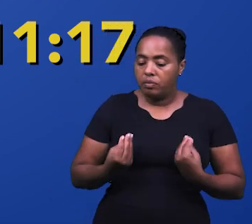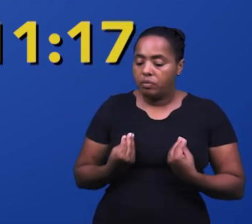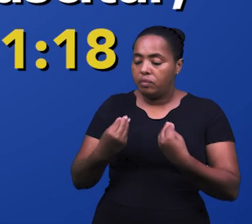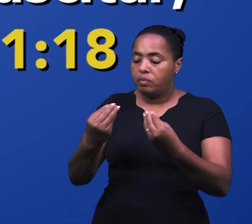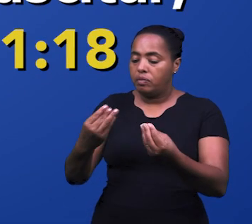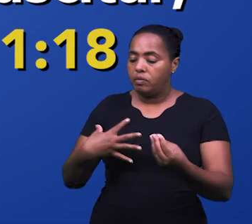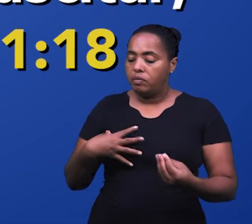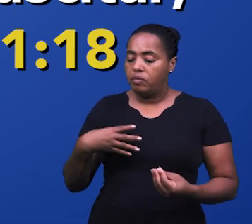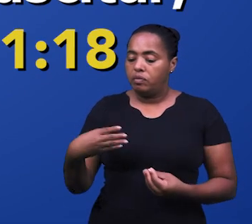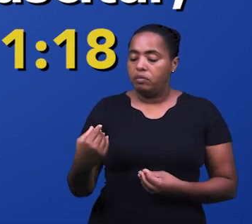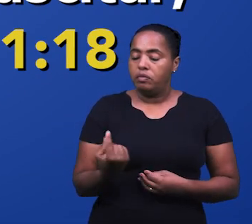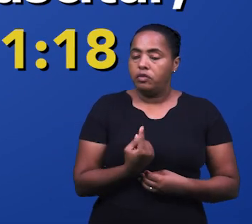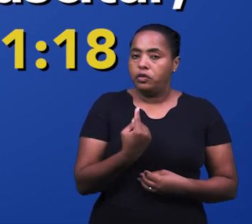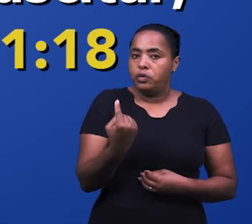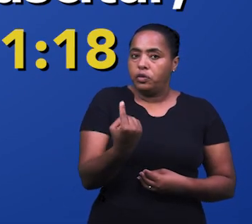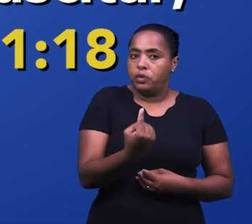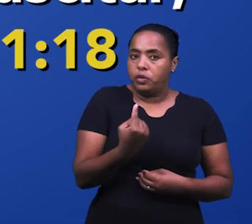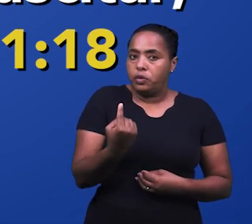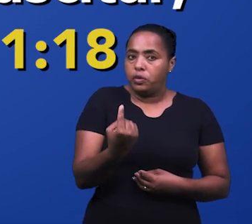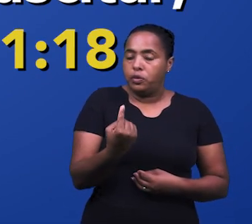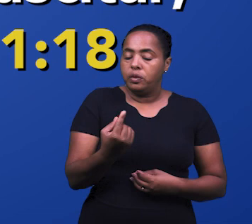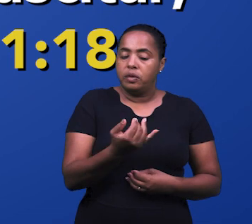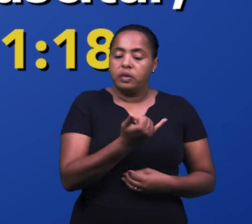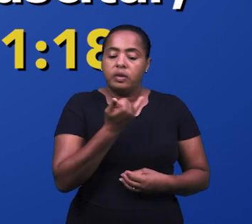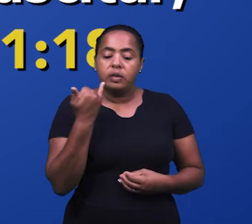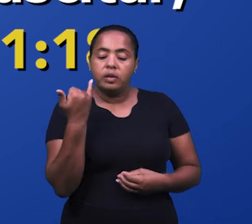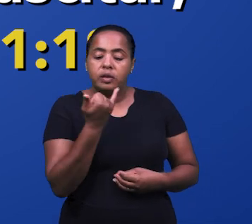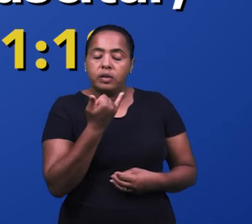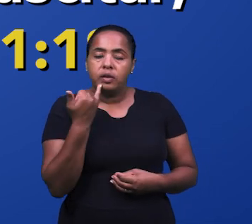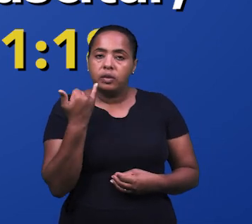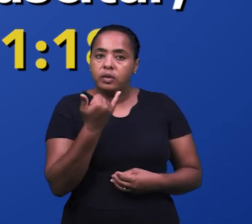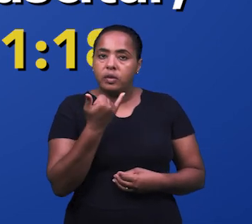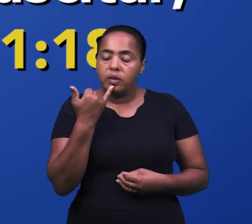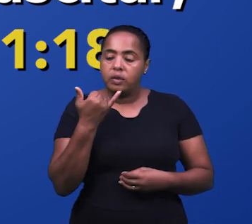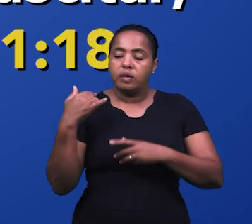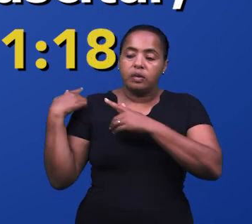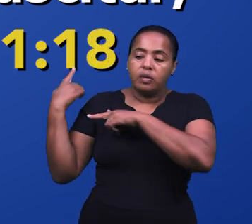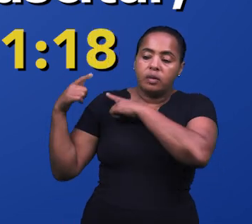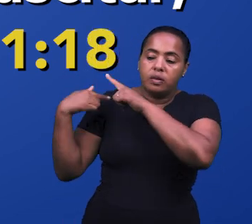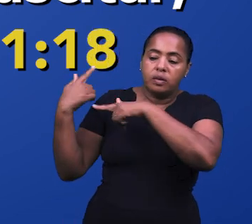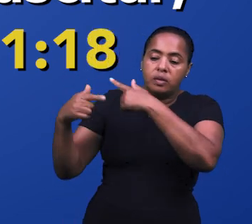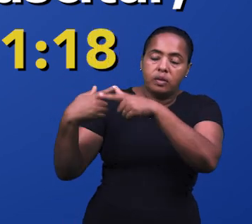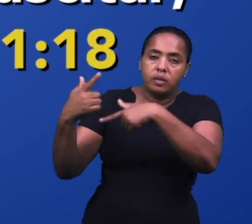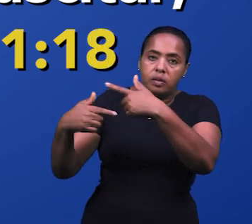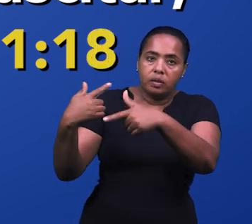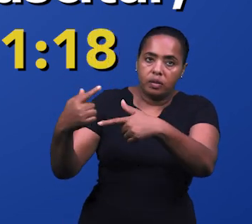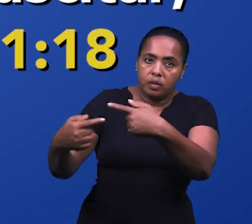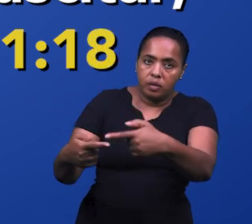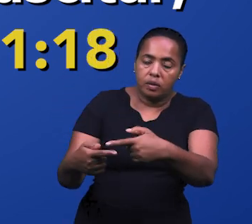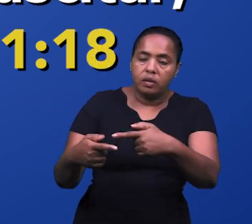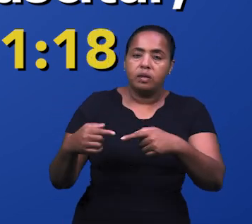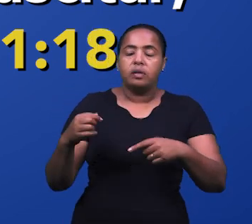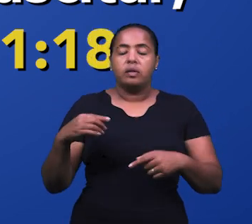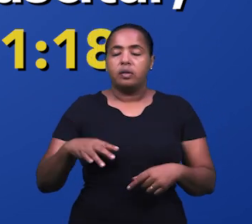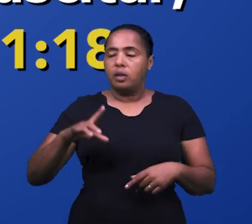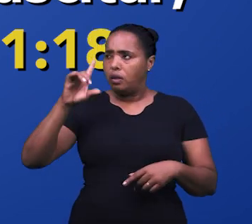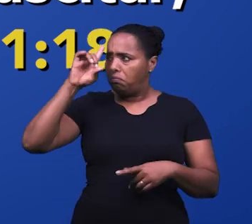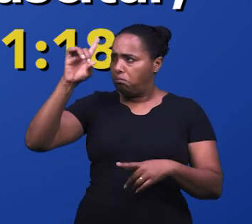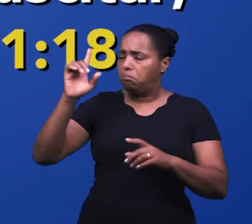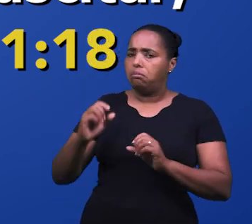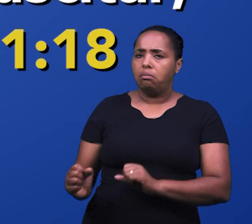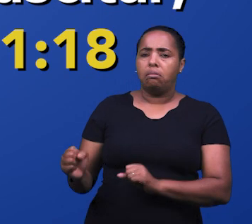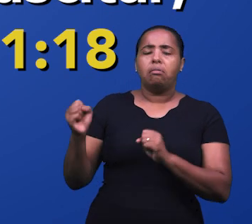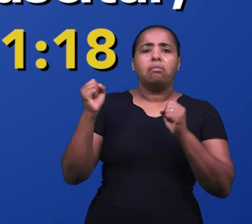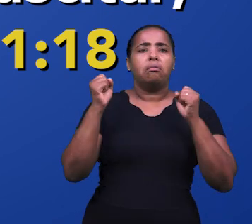unigênito, sendo-lhe dito: em Isaque será chamada a tua descendência. Considerou que Deus era